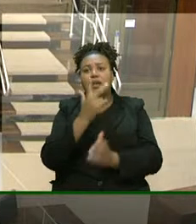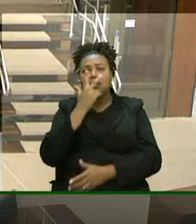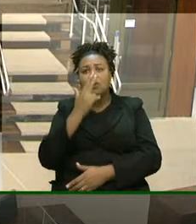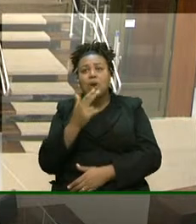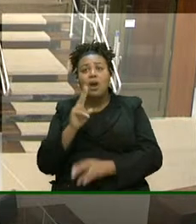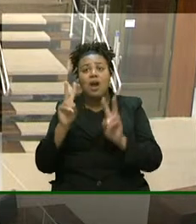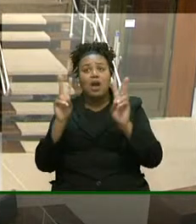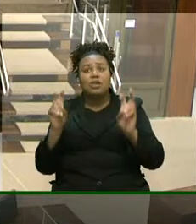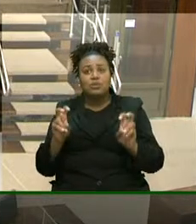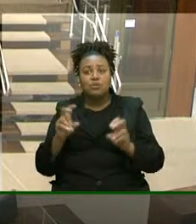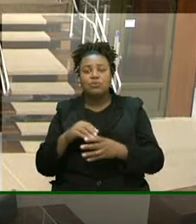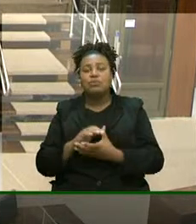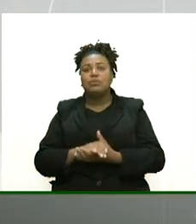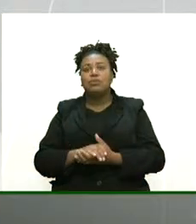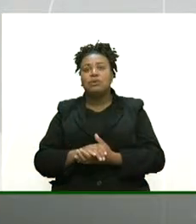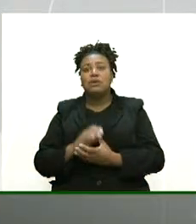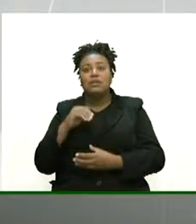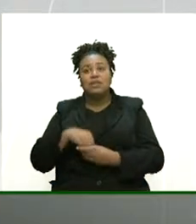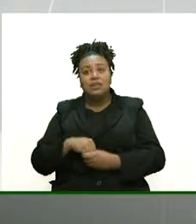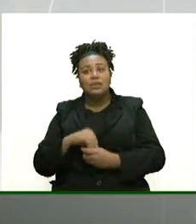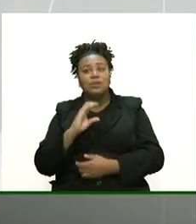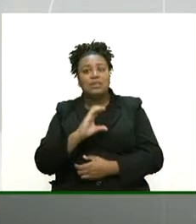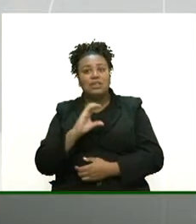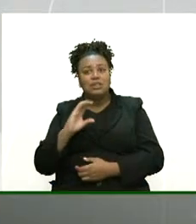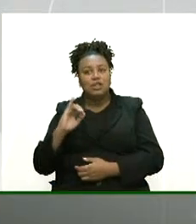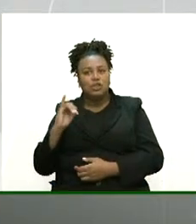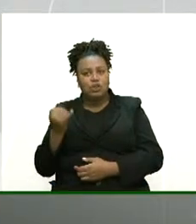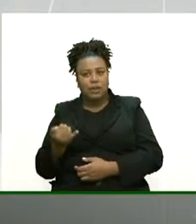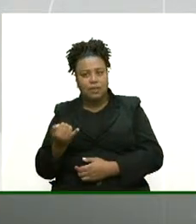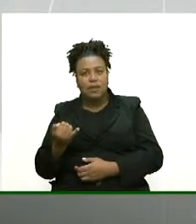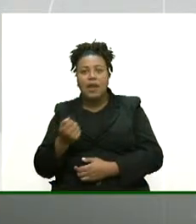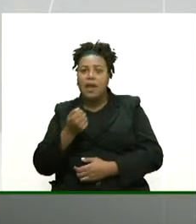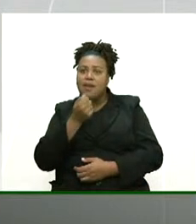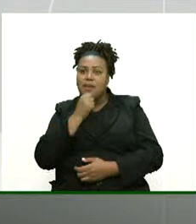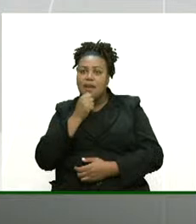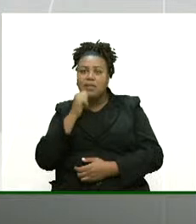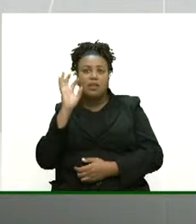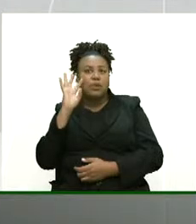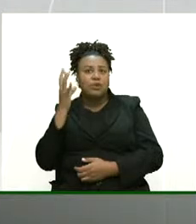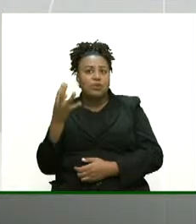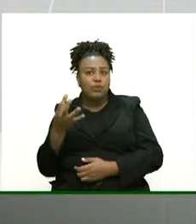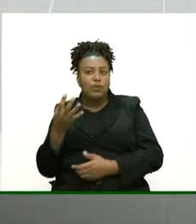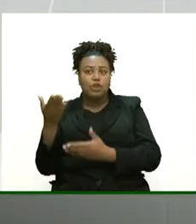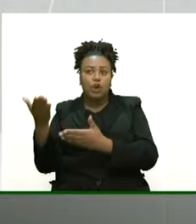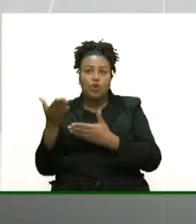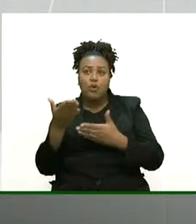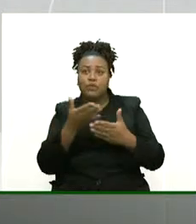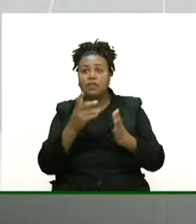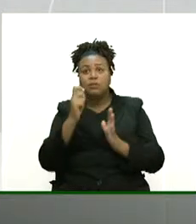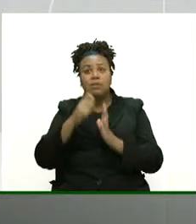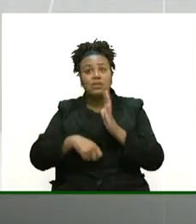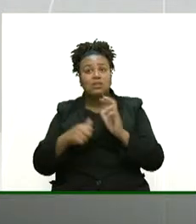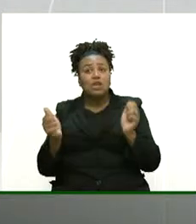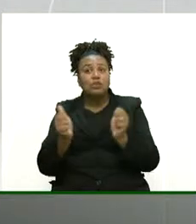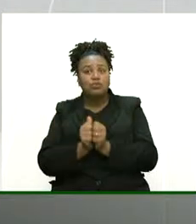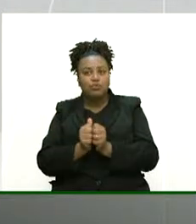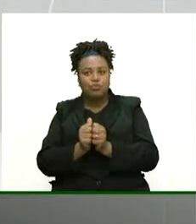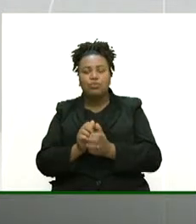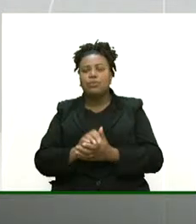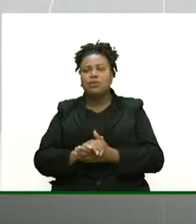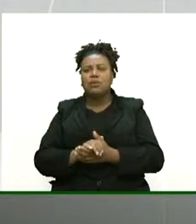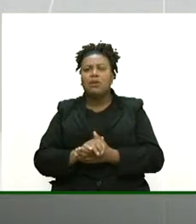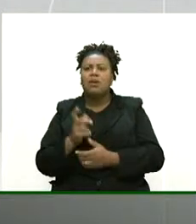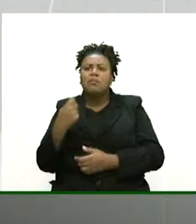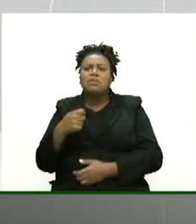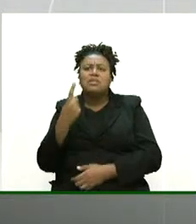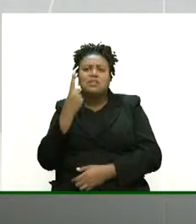com essa matéria na Comissão de Constituição e Justiça, que ainda não foi deliberado, está convidando eles para assinar junto com ela. Precisamos